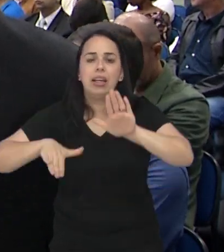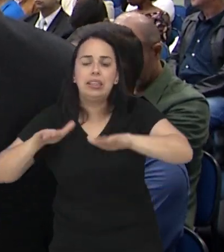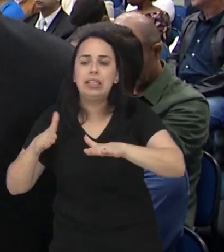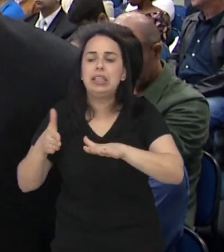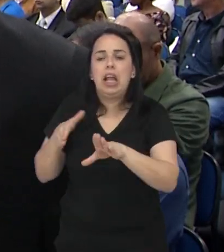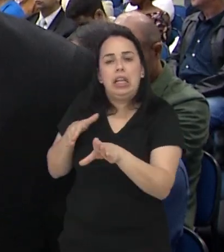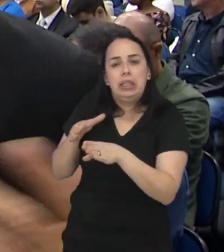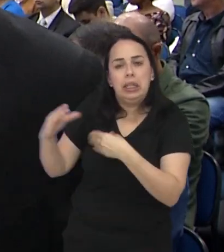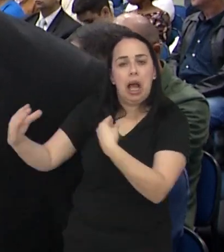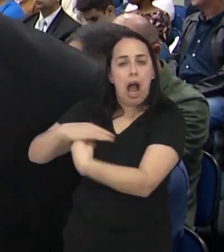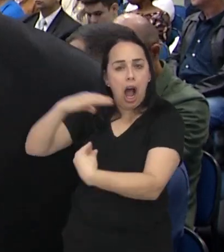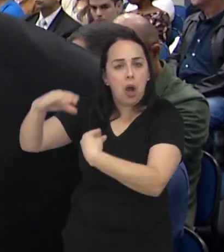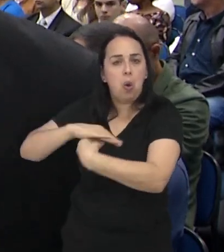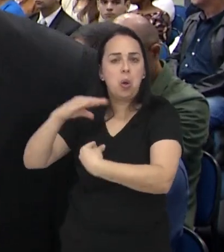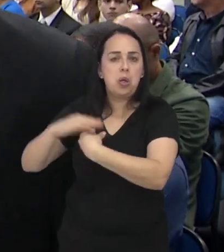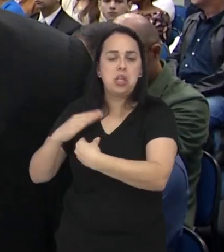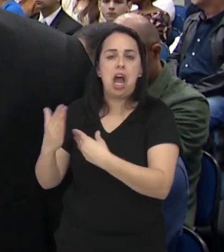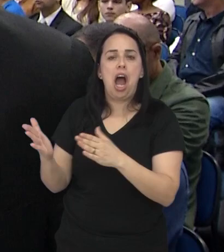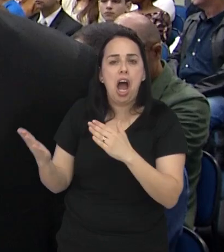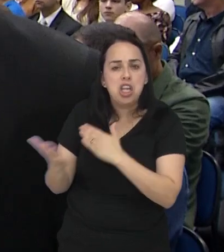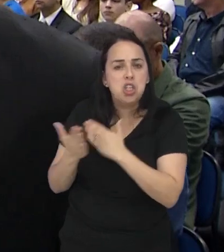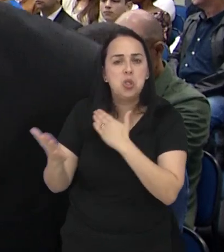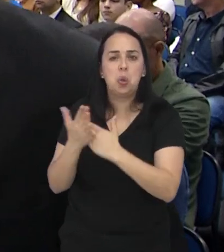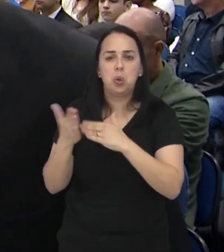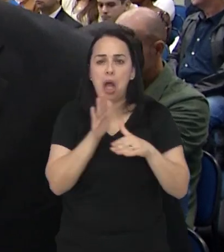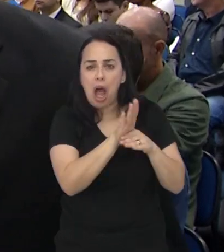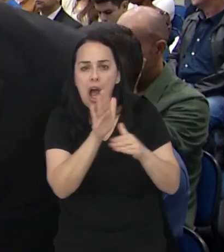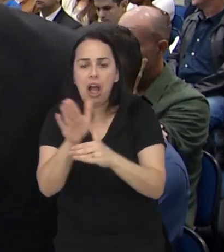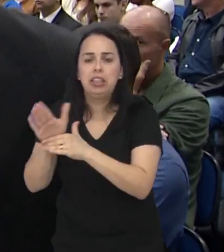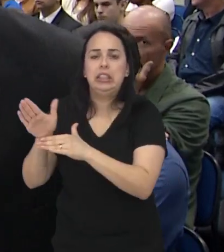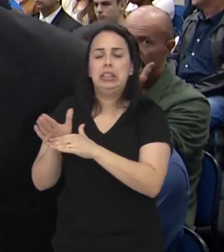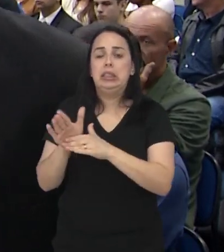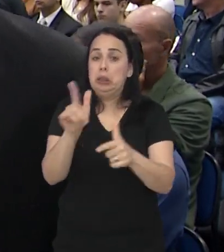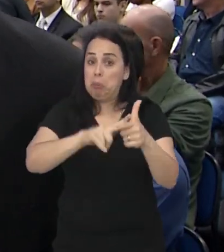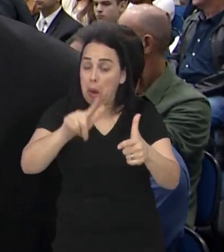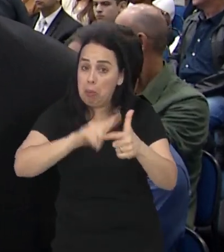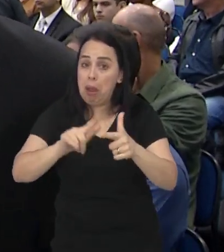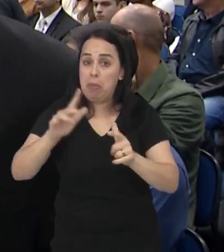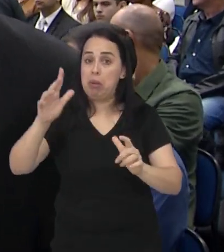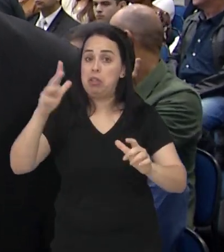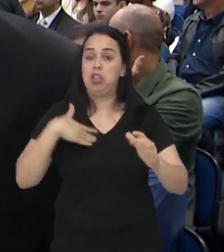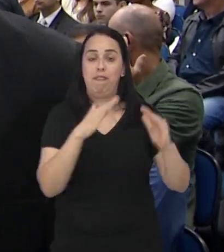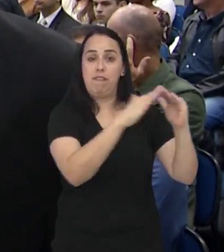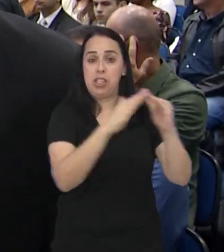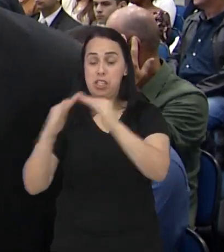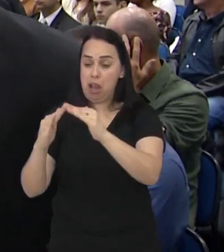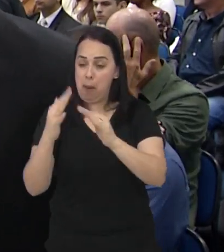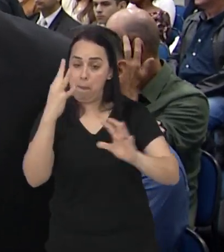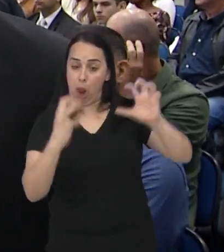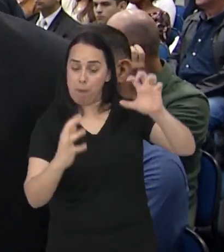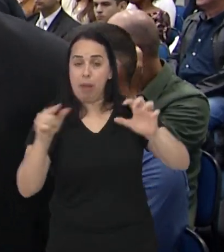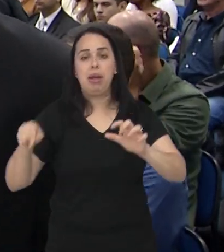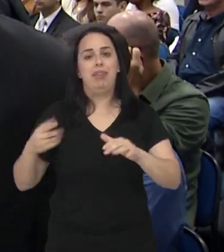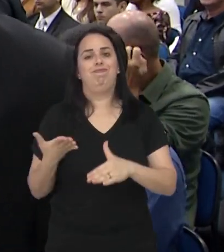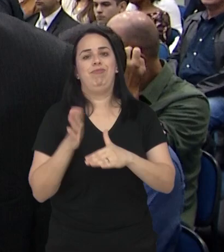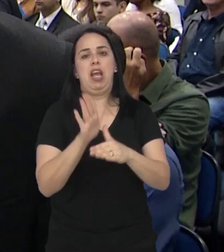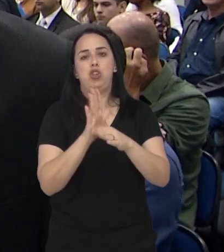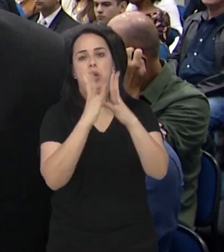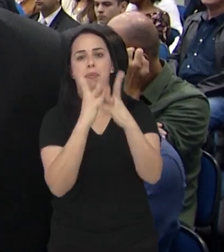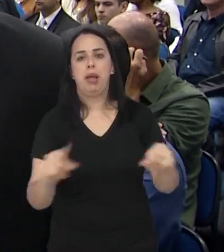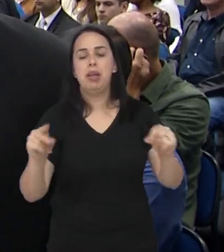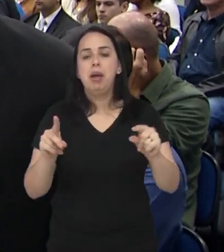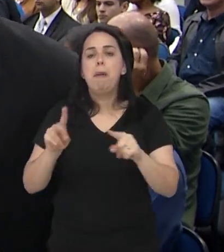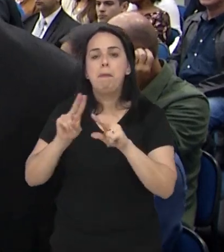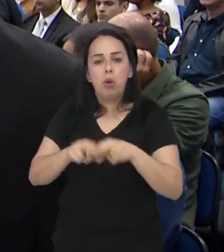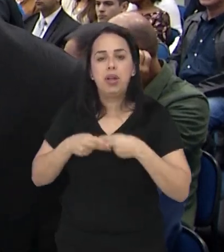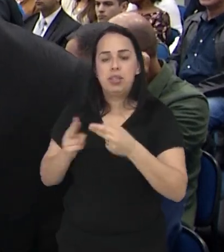papel, muitas vezes, de amigo, de psicólogo, de interventor, às vezes, em problemas entre vizinhos. Então,